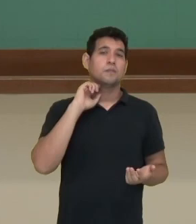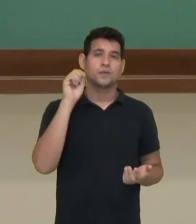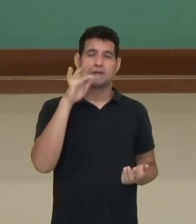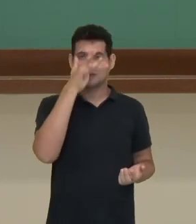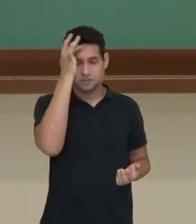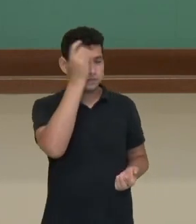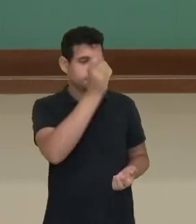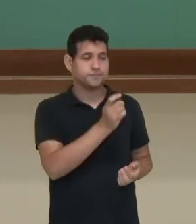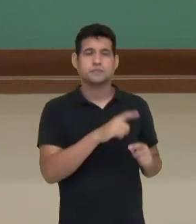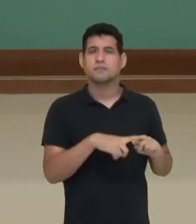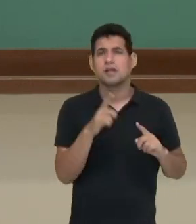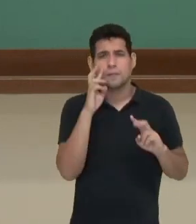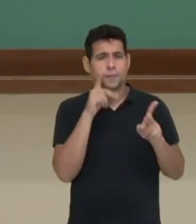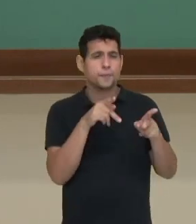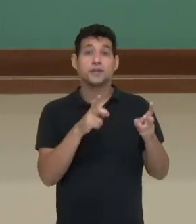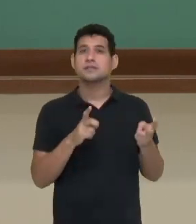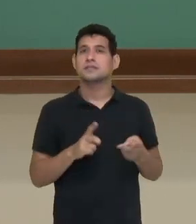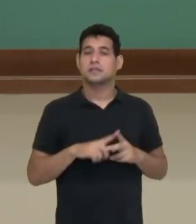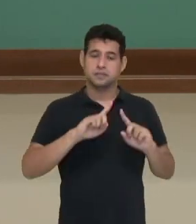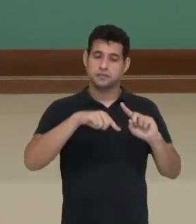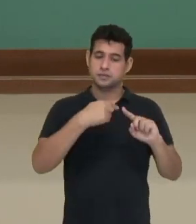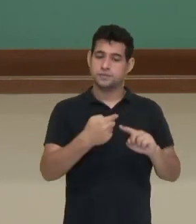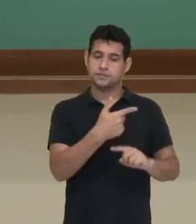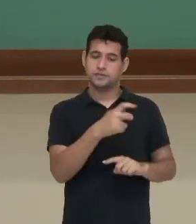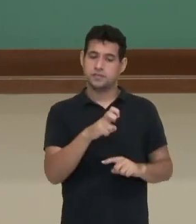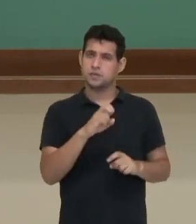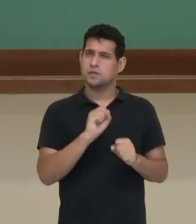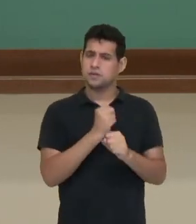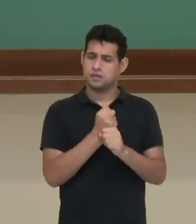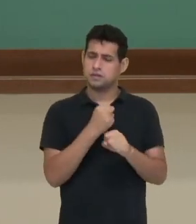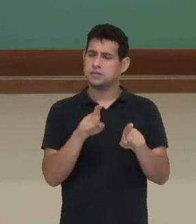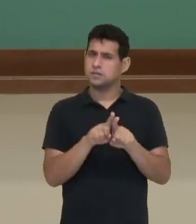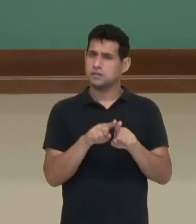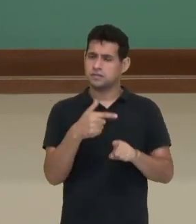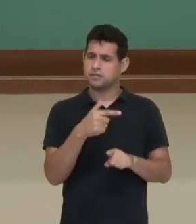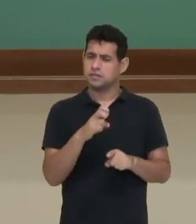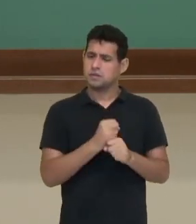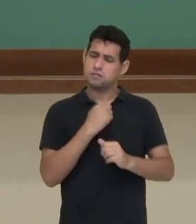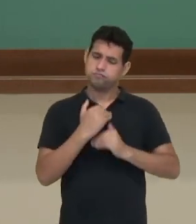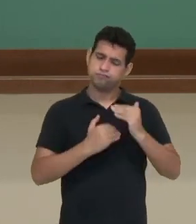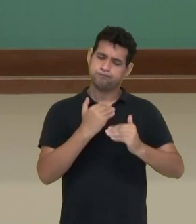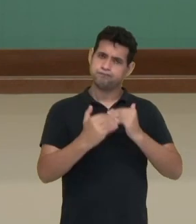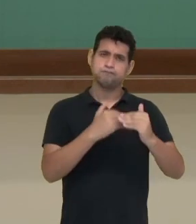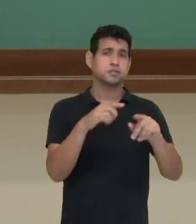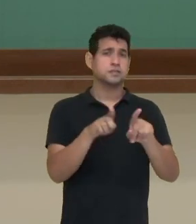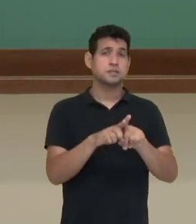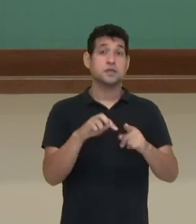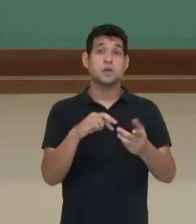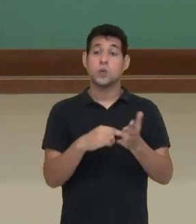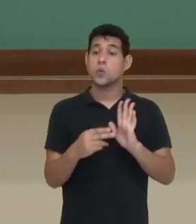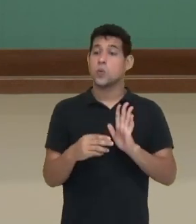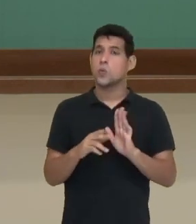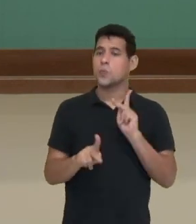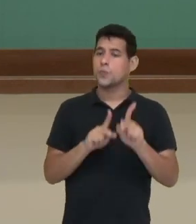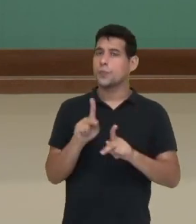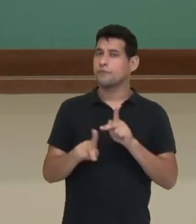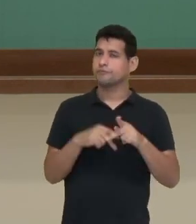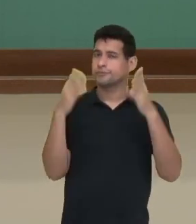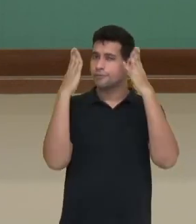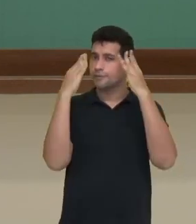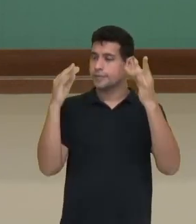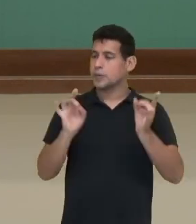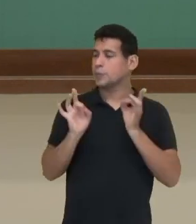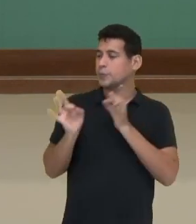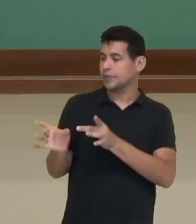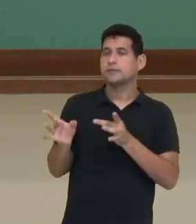indivíduo. Então veja, mais depois de 25 anos, os holandeses são expulsos